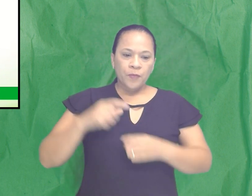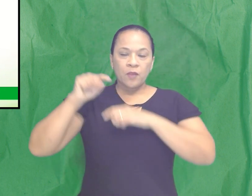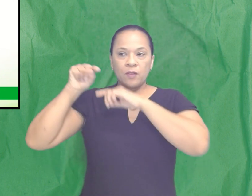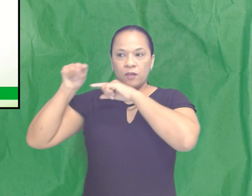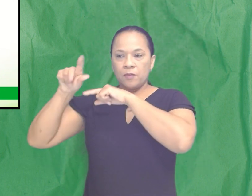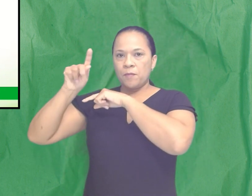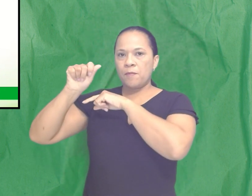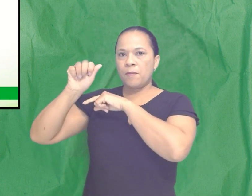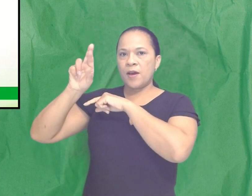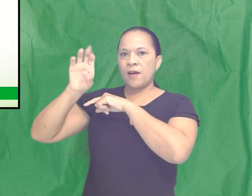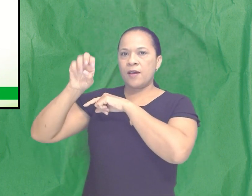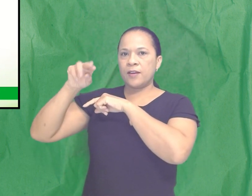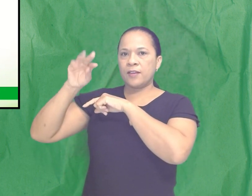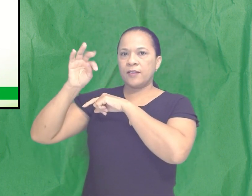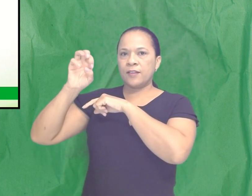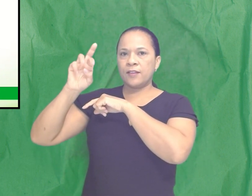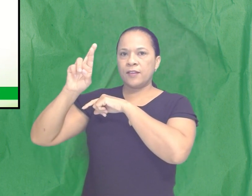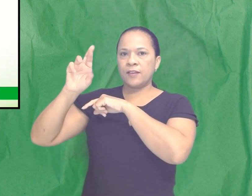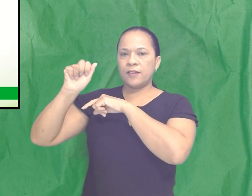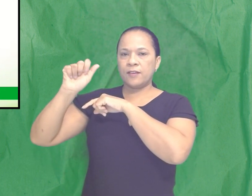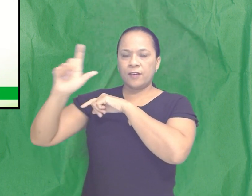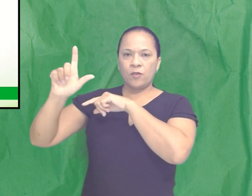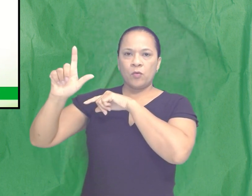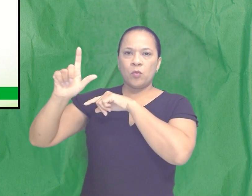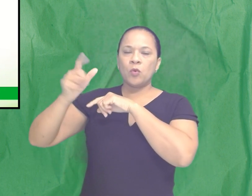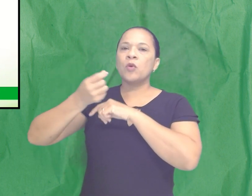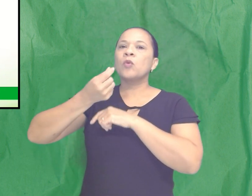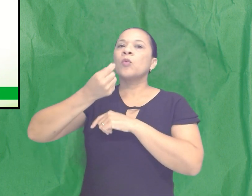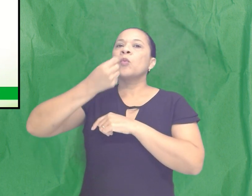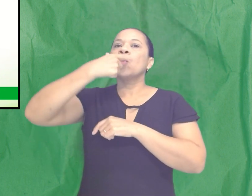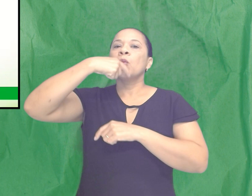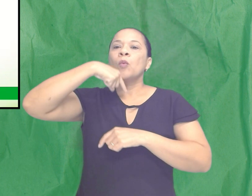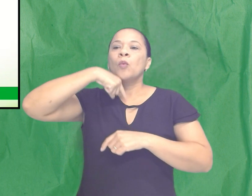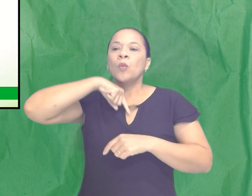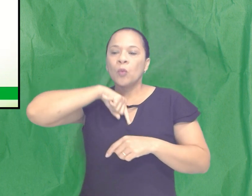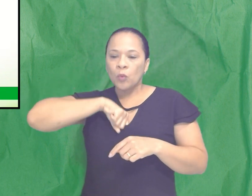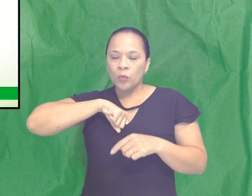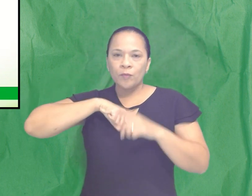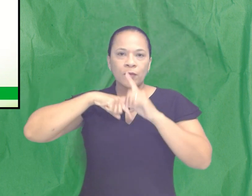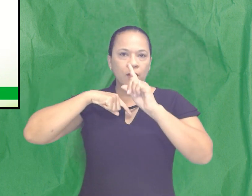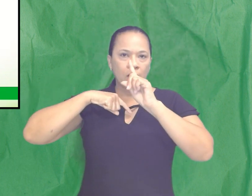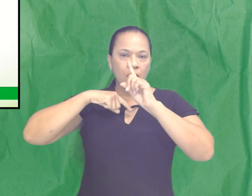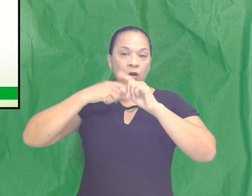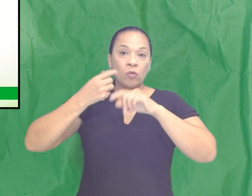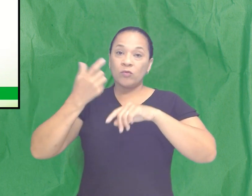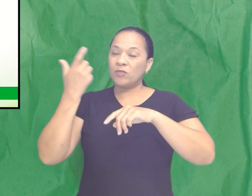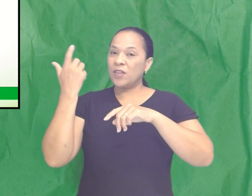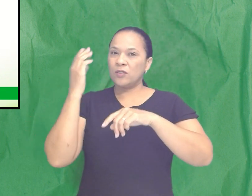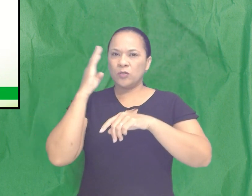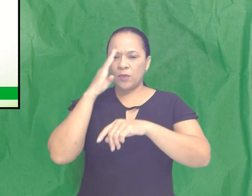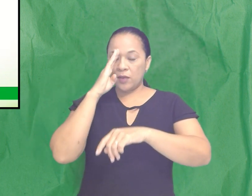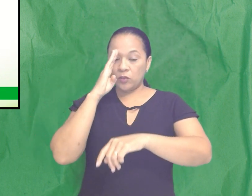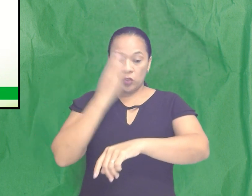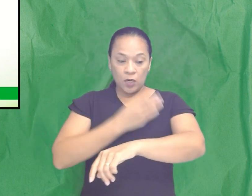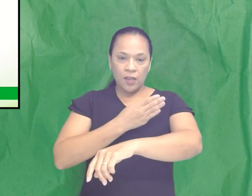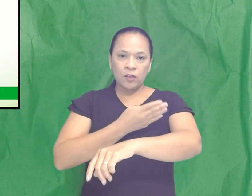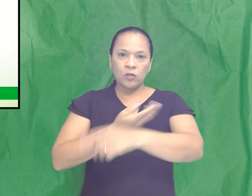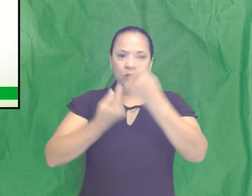o fármaco ele não passa pelo trato gastrointestinal. Ele atinge diretamente a